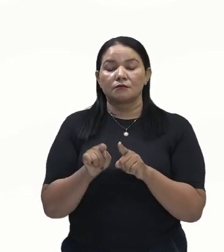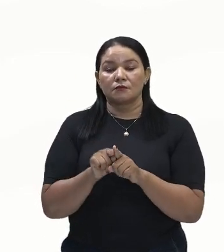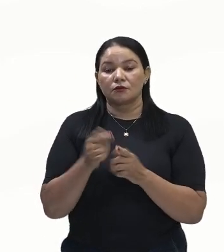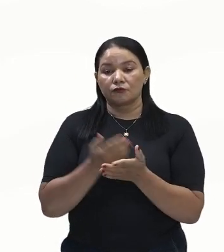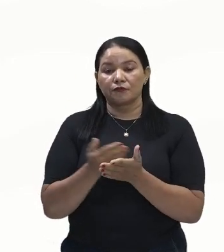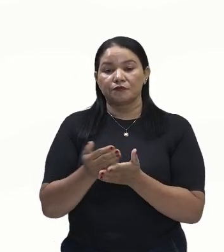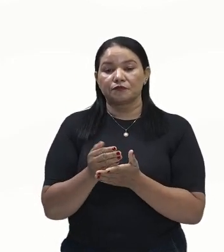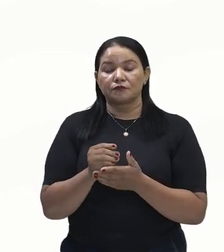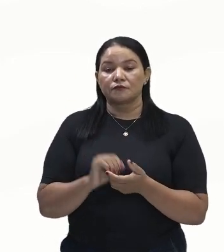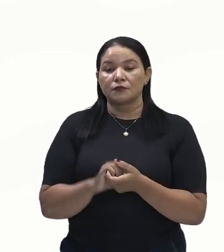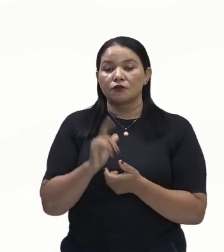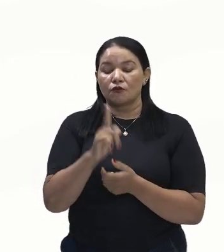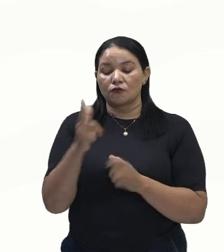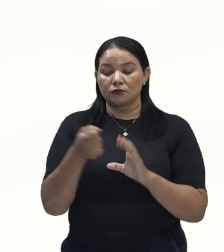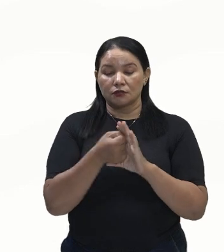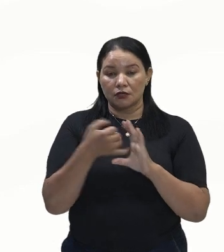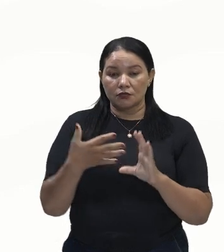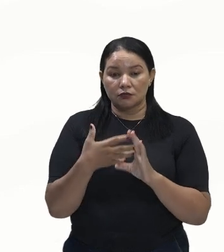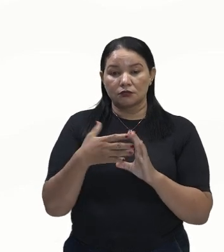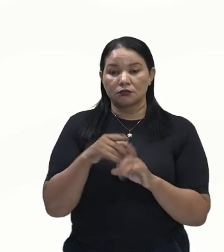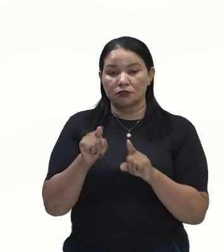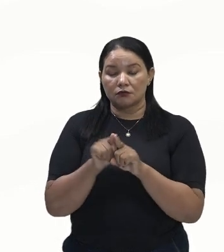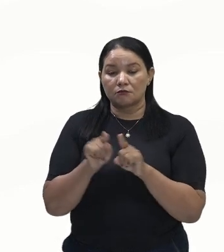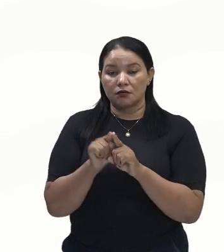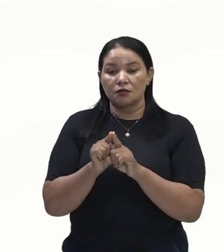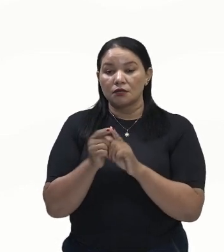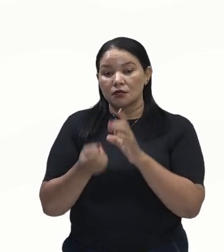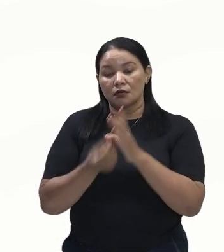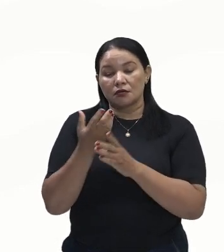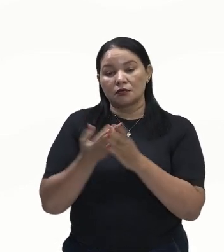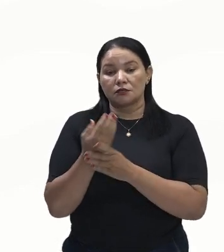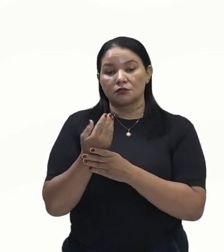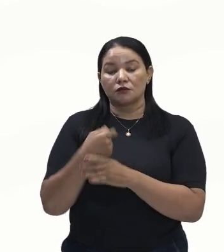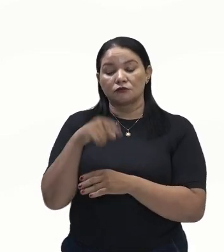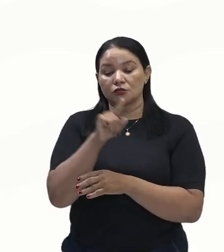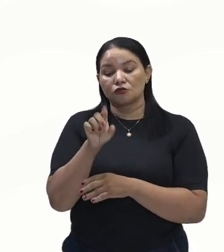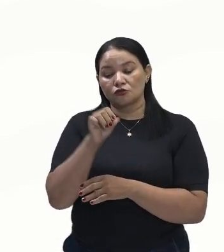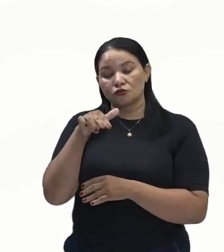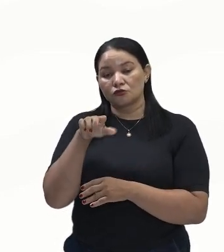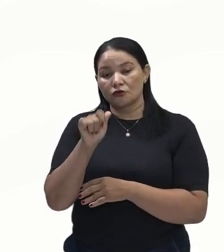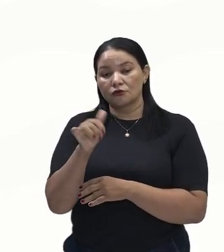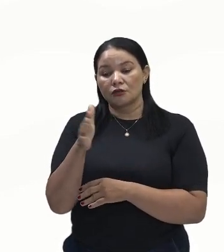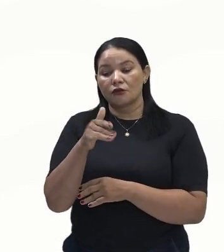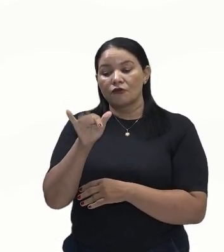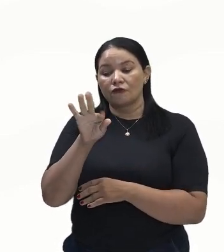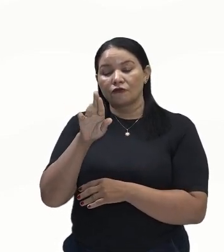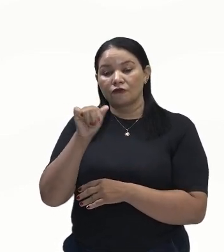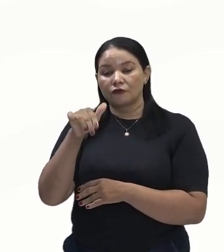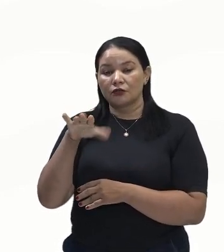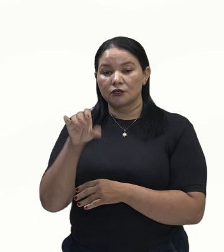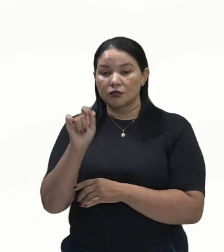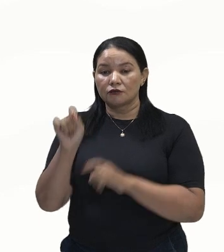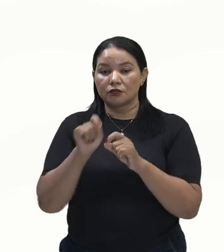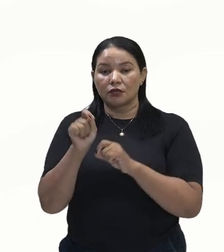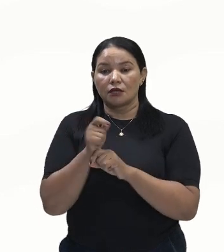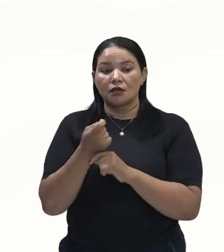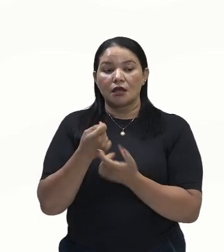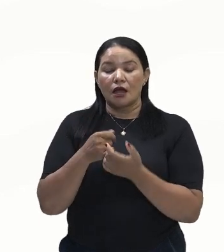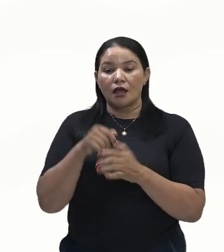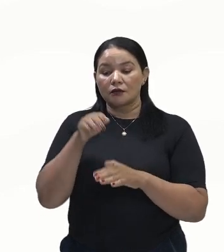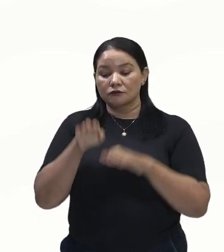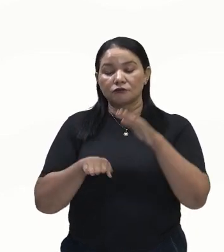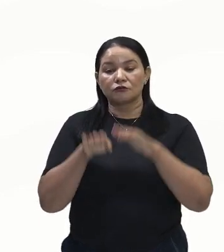uma das características também da implantação da Zona Franca de Manaus era reduzir as disparidades regionais e